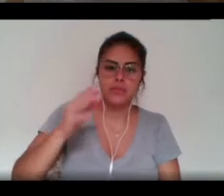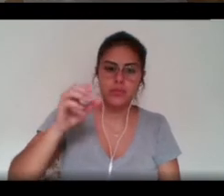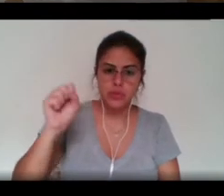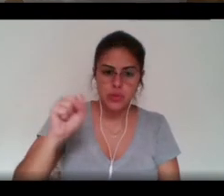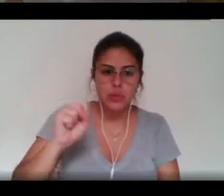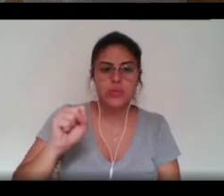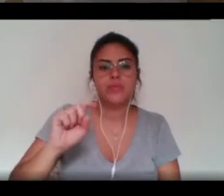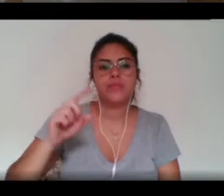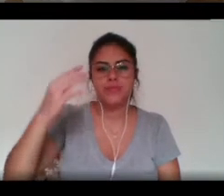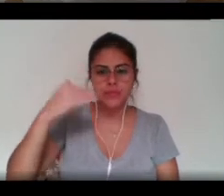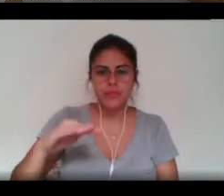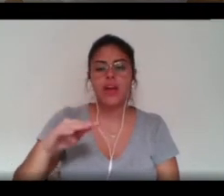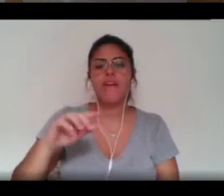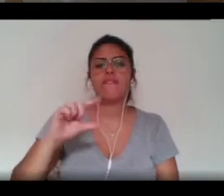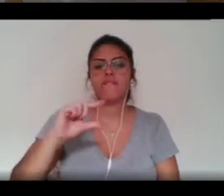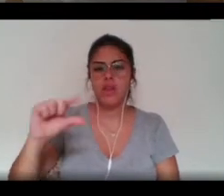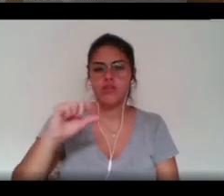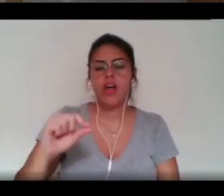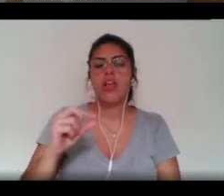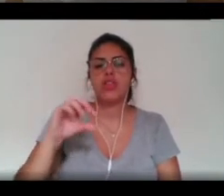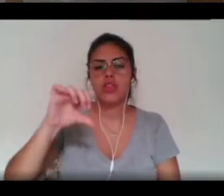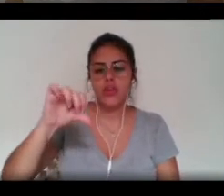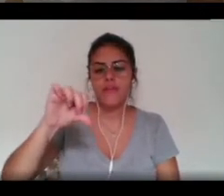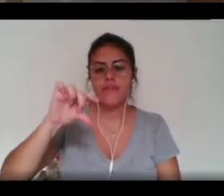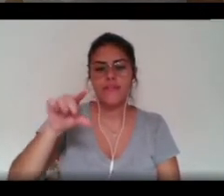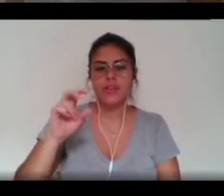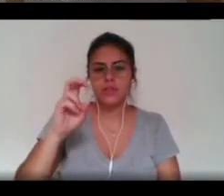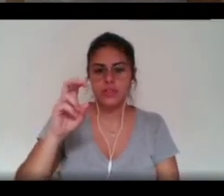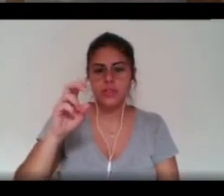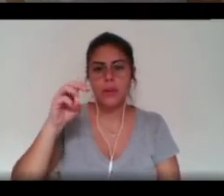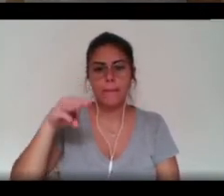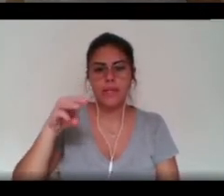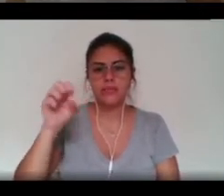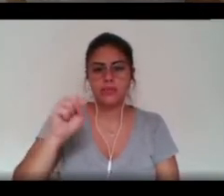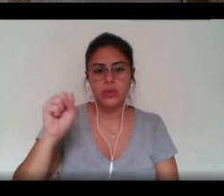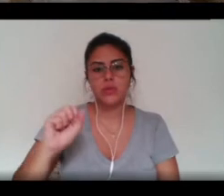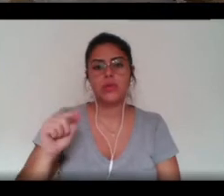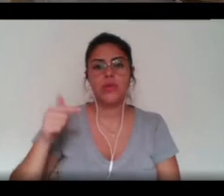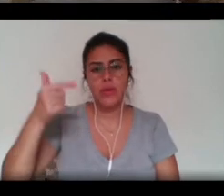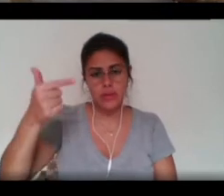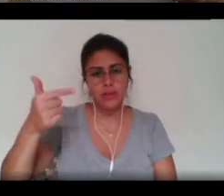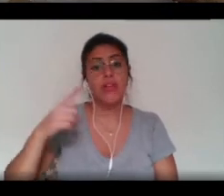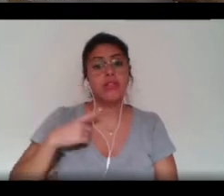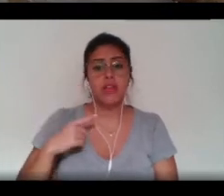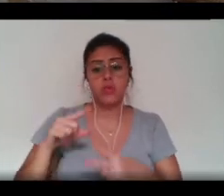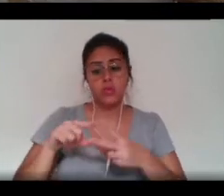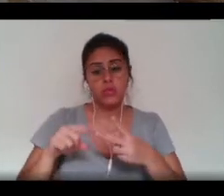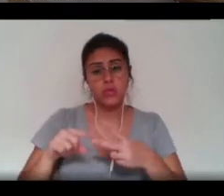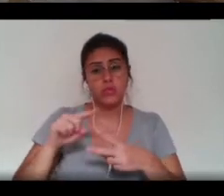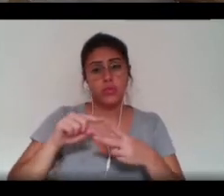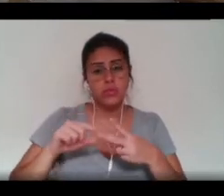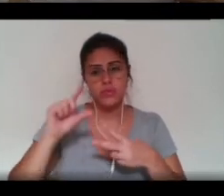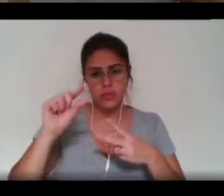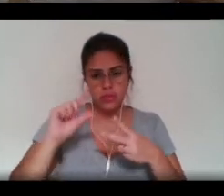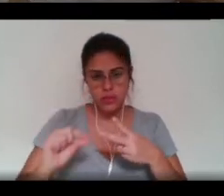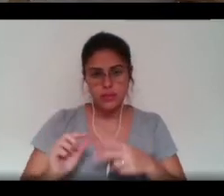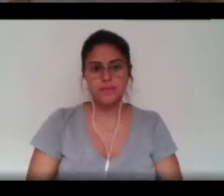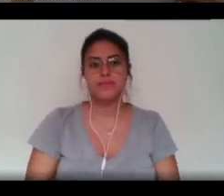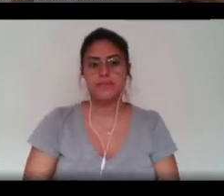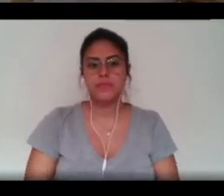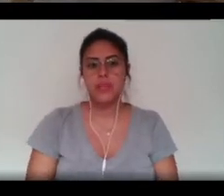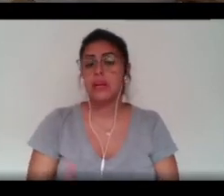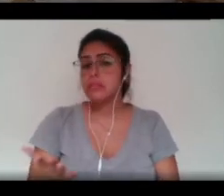quadrado. Então, aqui agora, ó, o que ele está me pedindo é o seguinte, eu tenho a